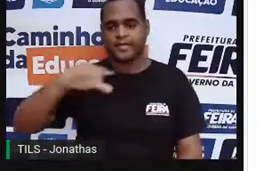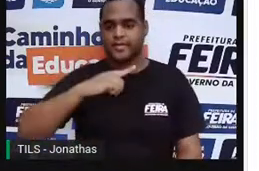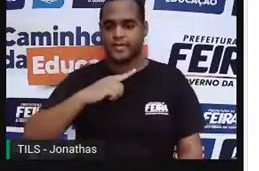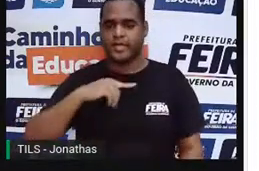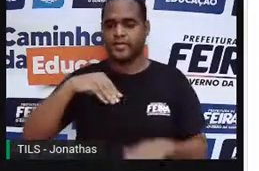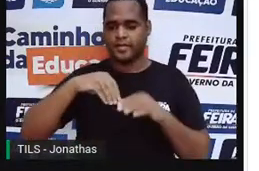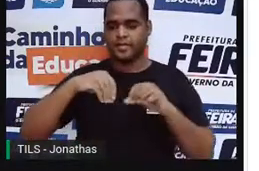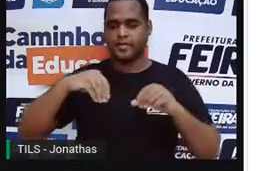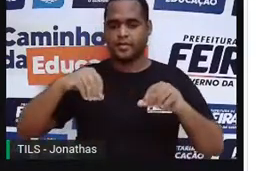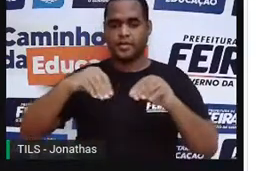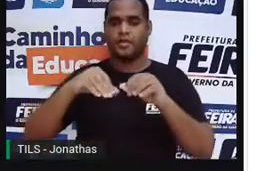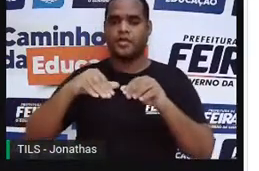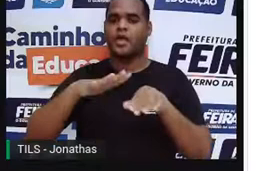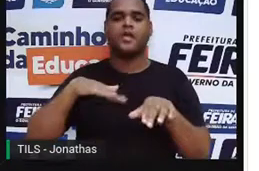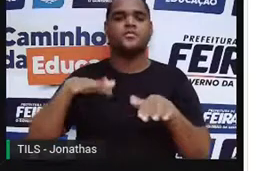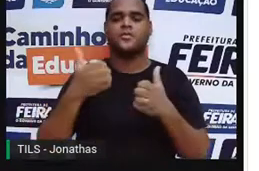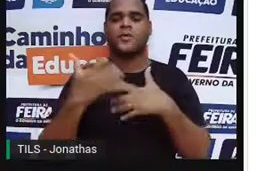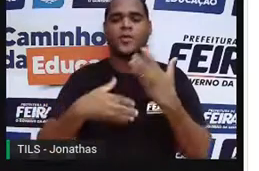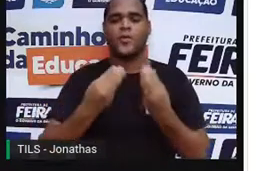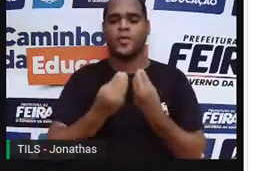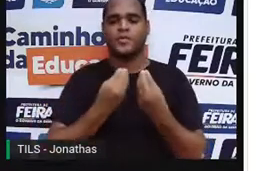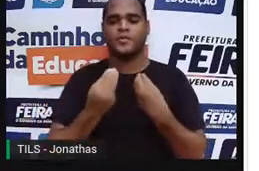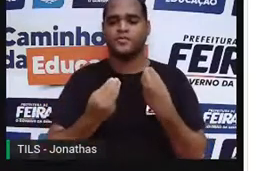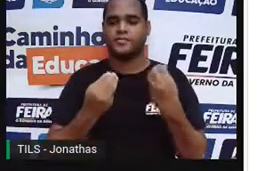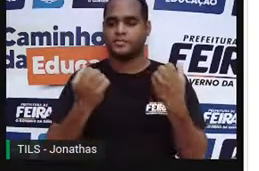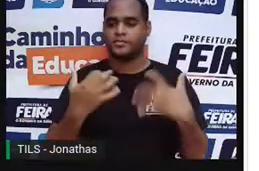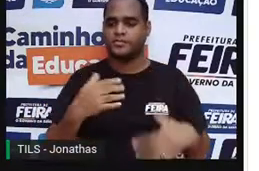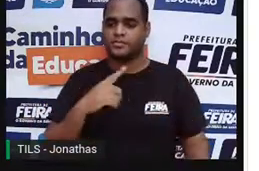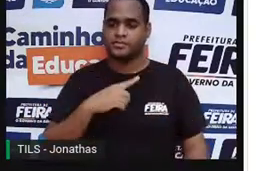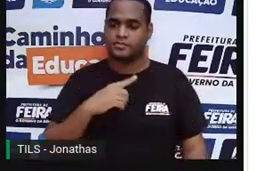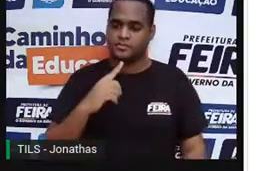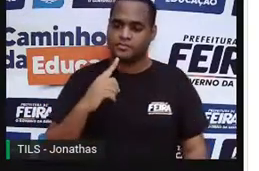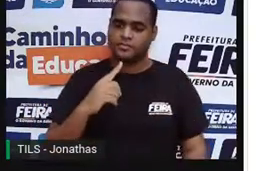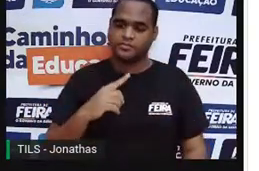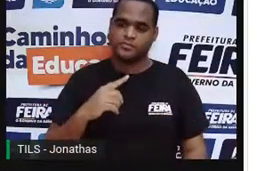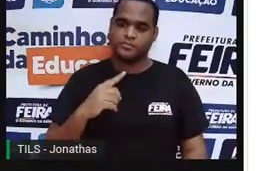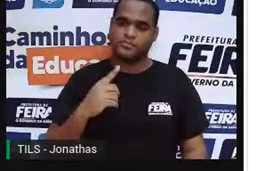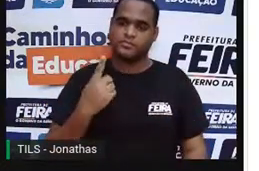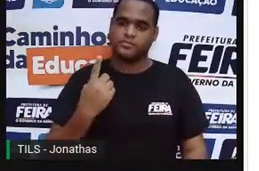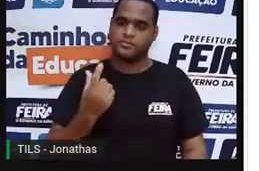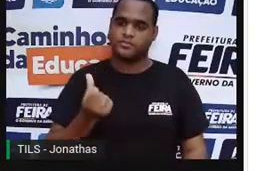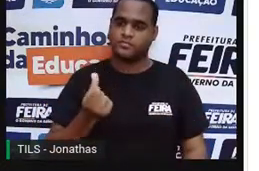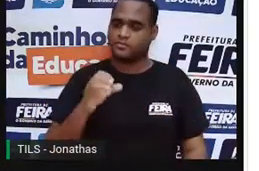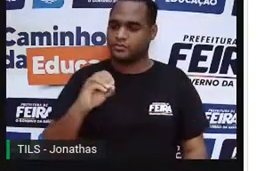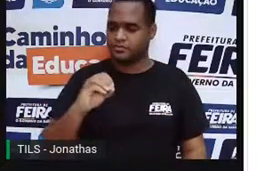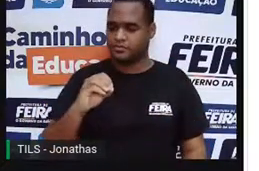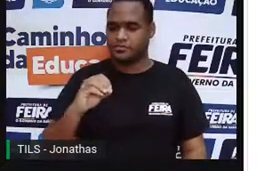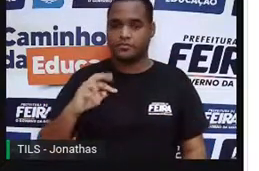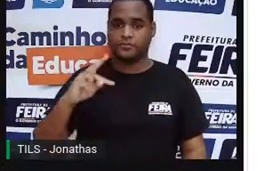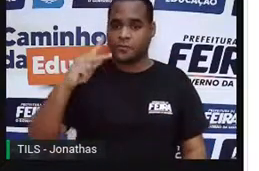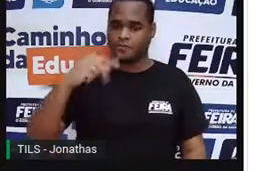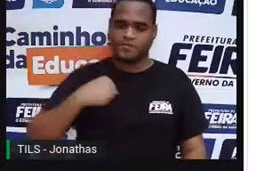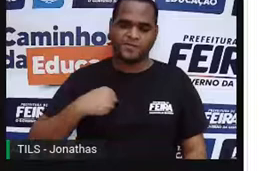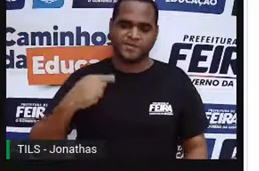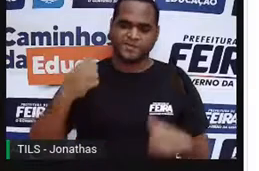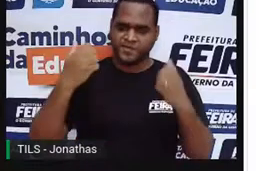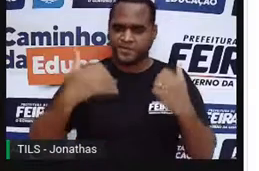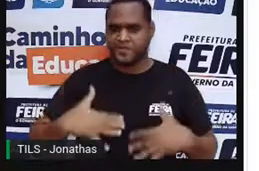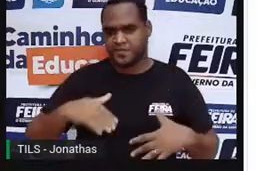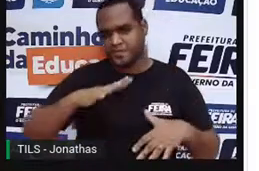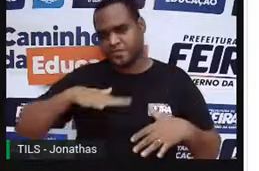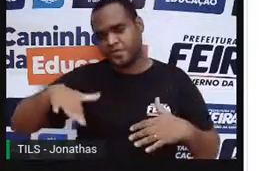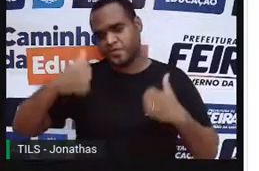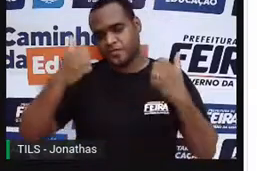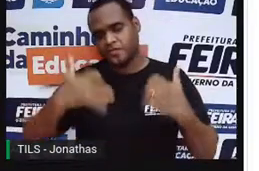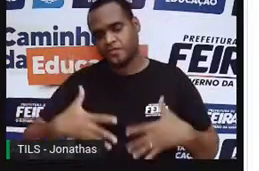esse terreno tem uma área de 150 metros quadrados no total Só que cada metro quadrado